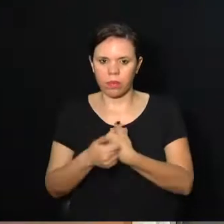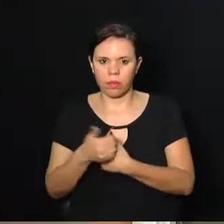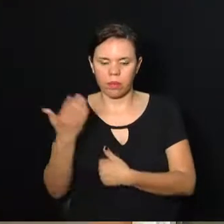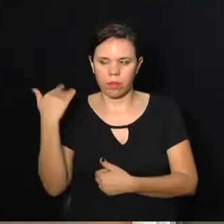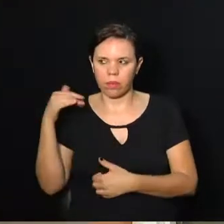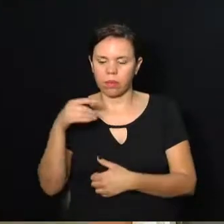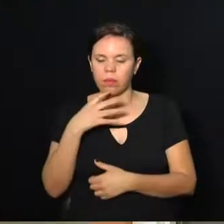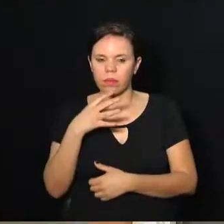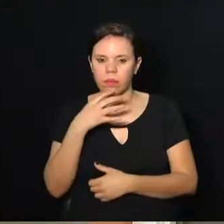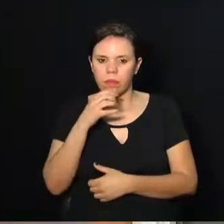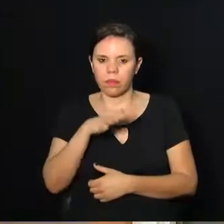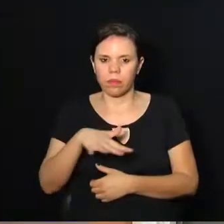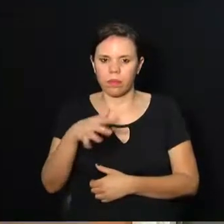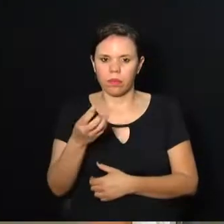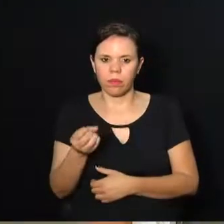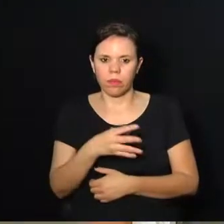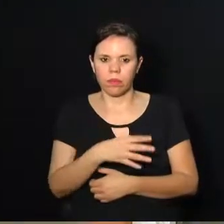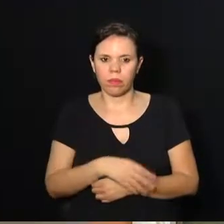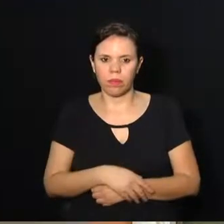aquela ala nova